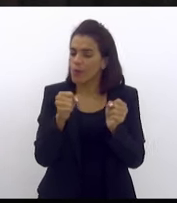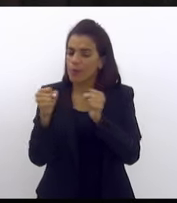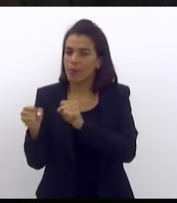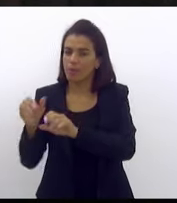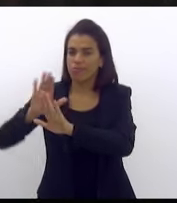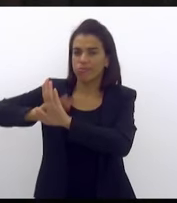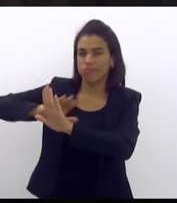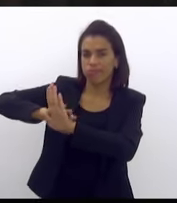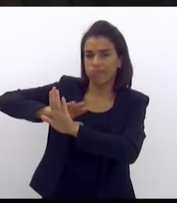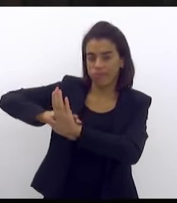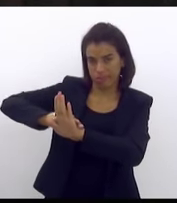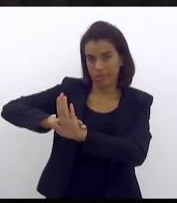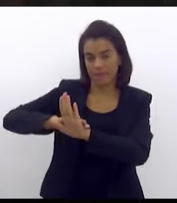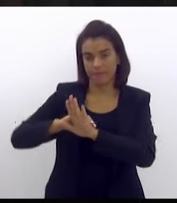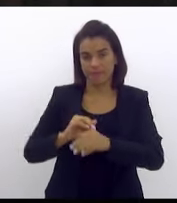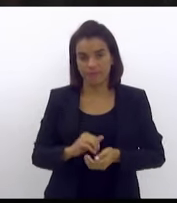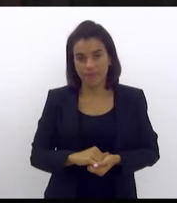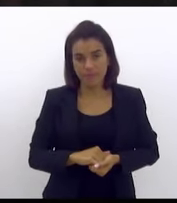nosso estado.